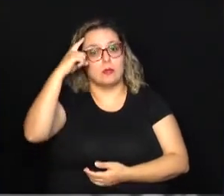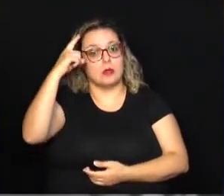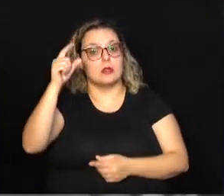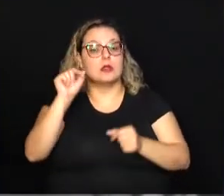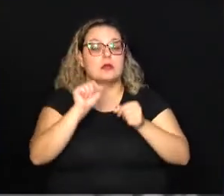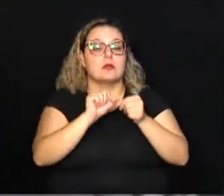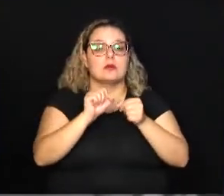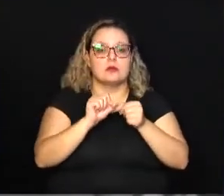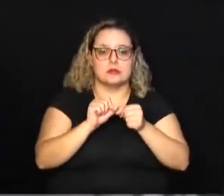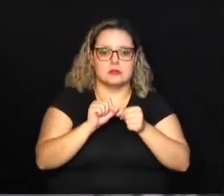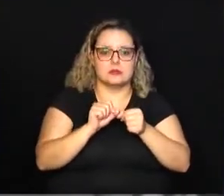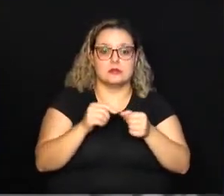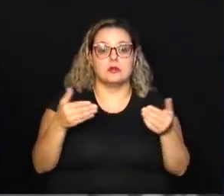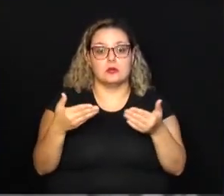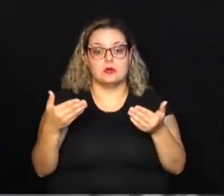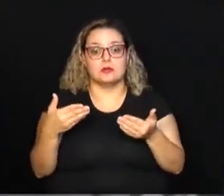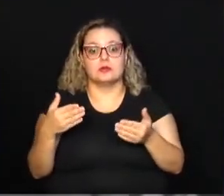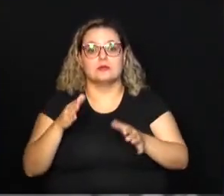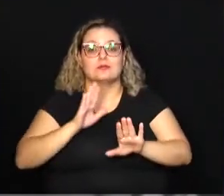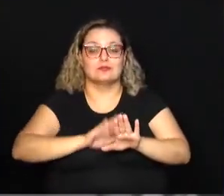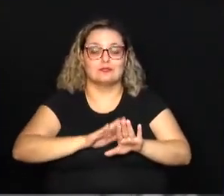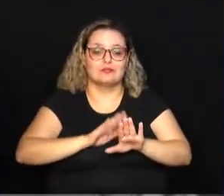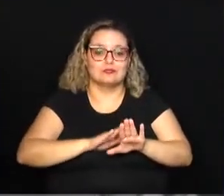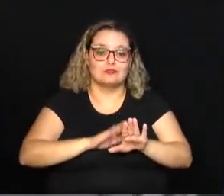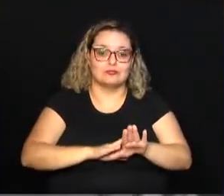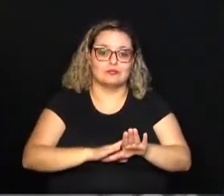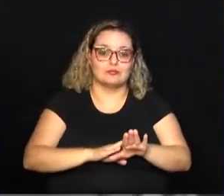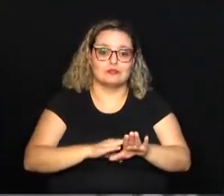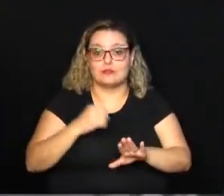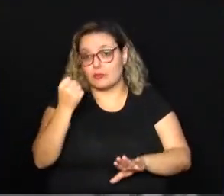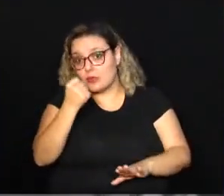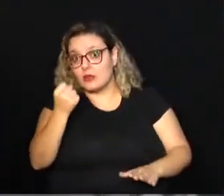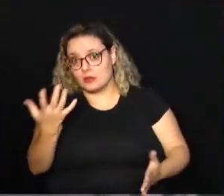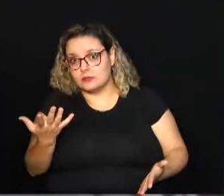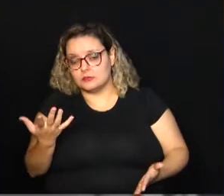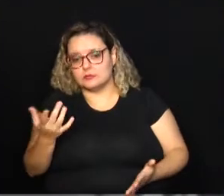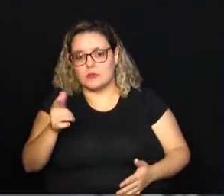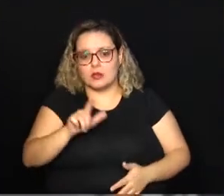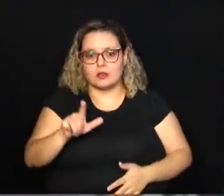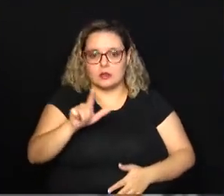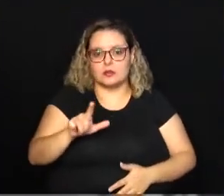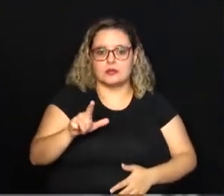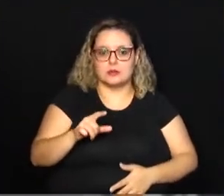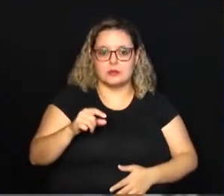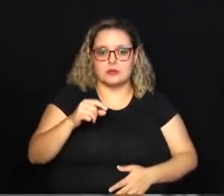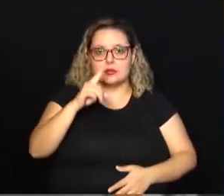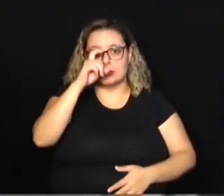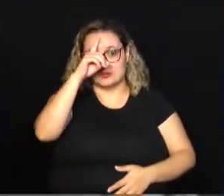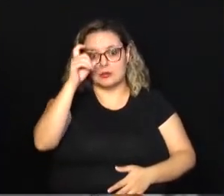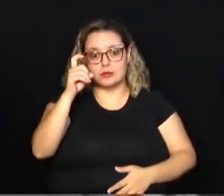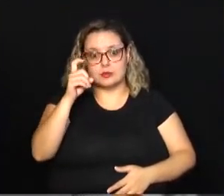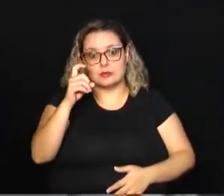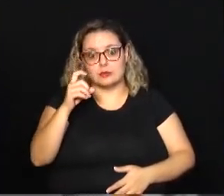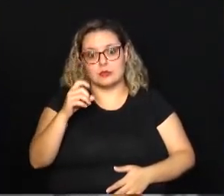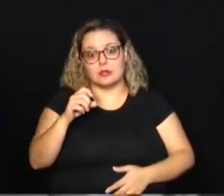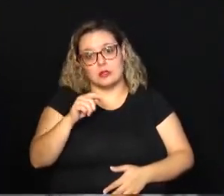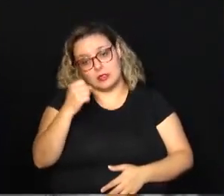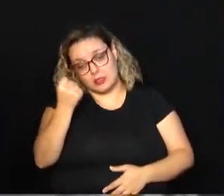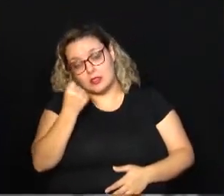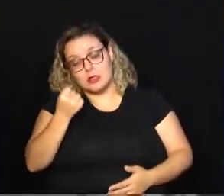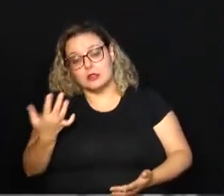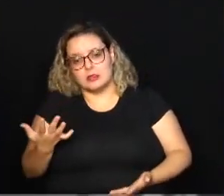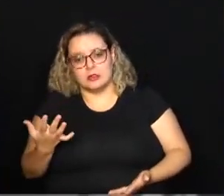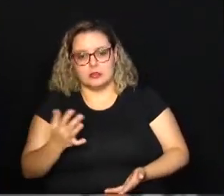hoje tivemos que tomar uma atitude drástica, vamos falar assim, óbvio que a do hospital também foi drástica, do Hospital